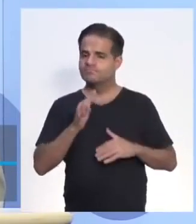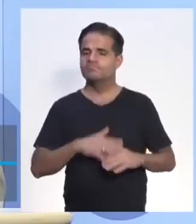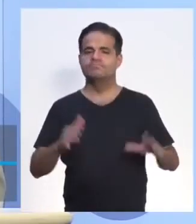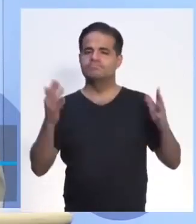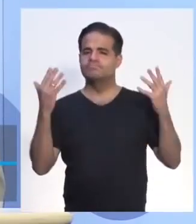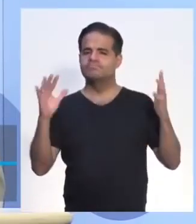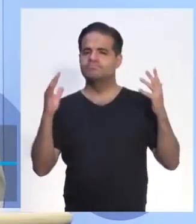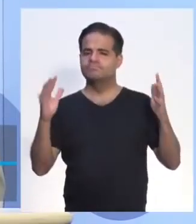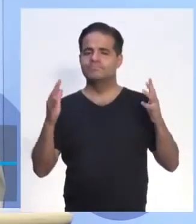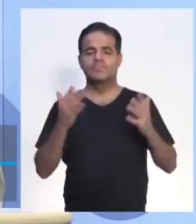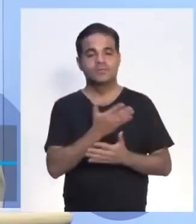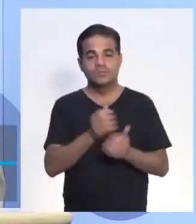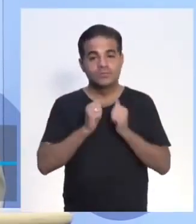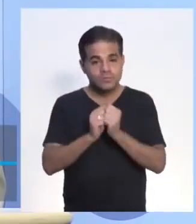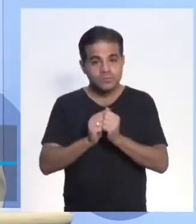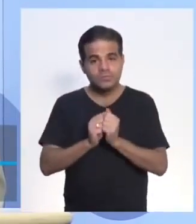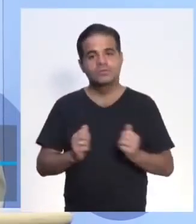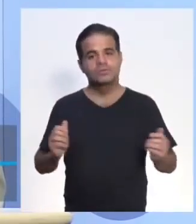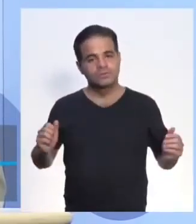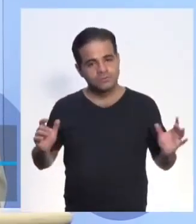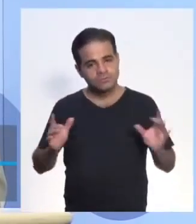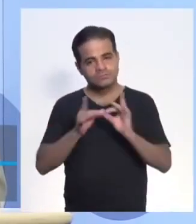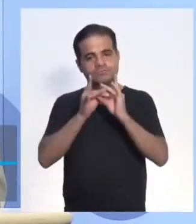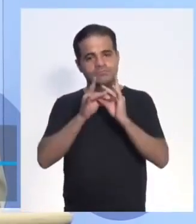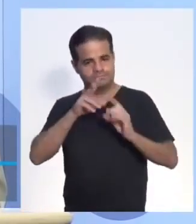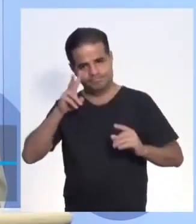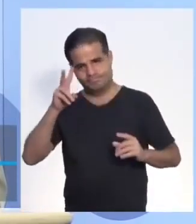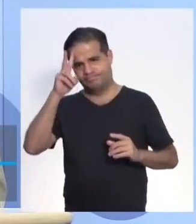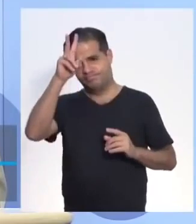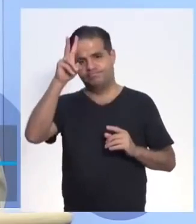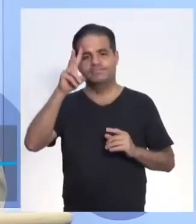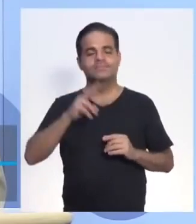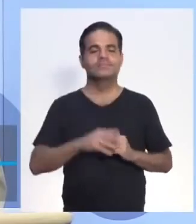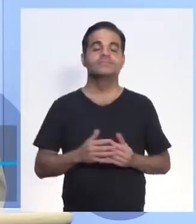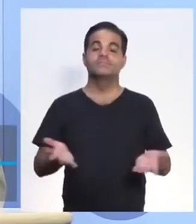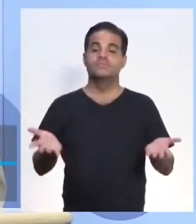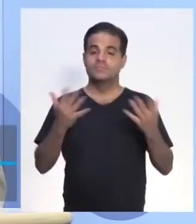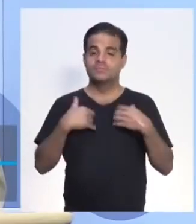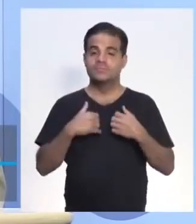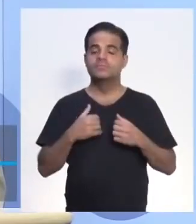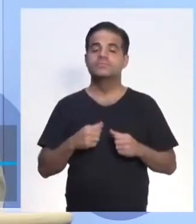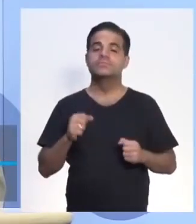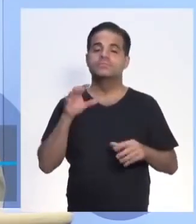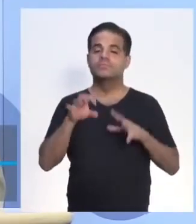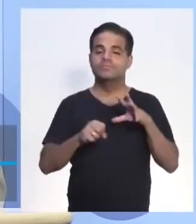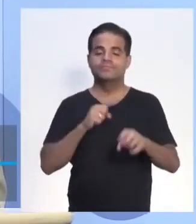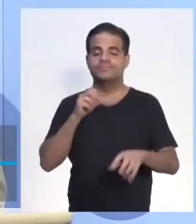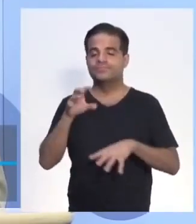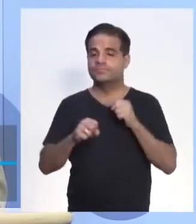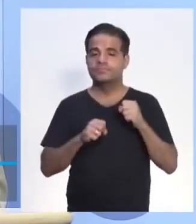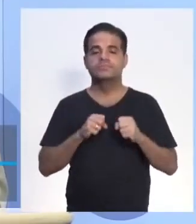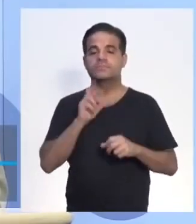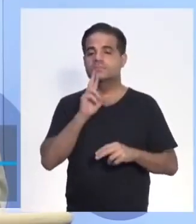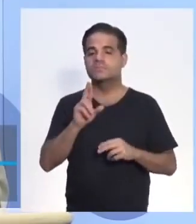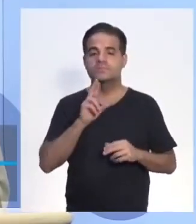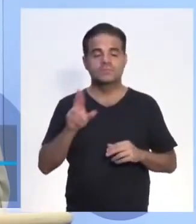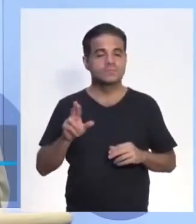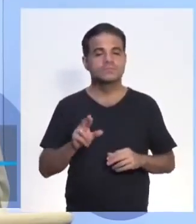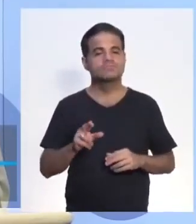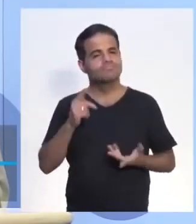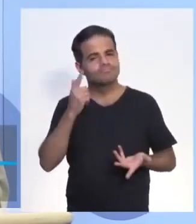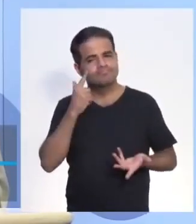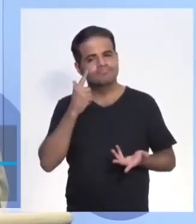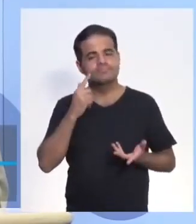aí, galera. Juntos nós somos fortes. Vamos pegar aqui algumas respostas dos estudantes